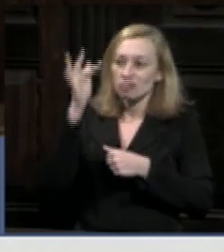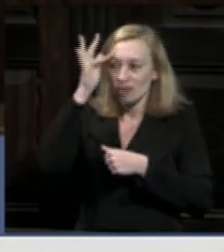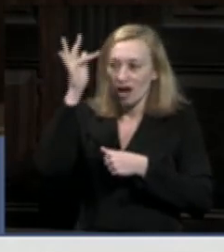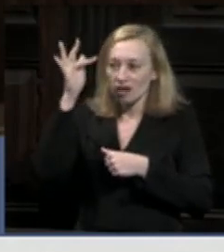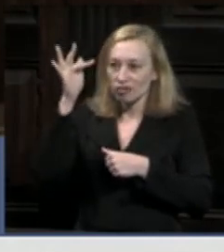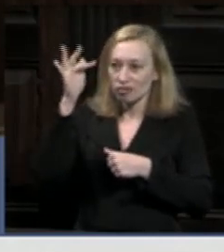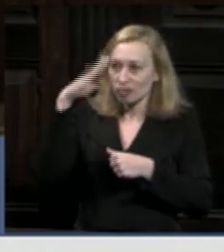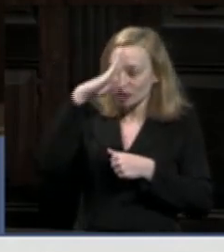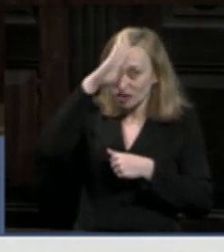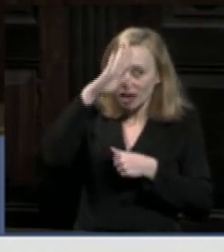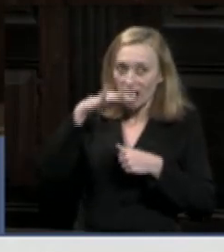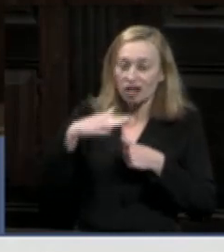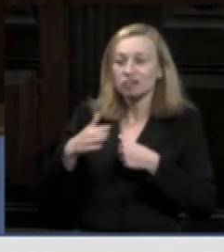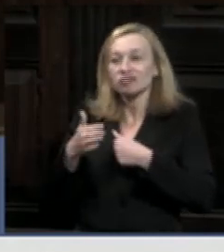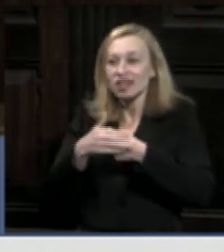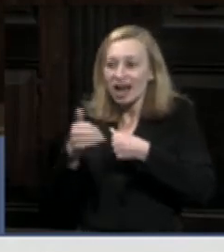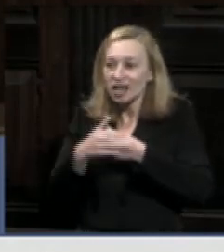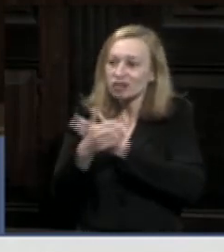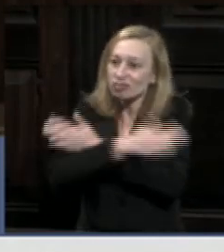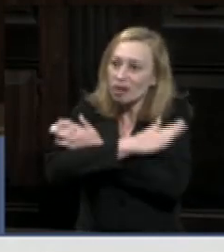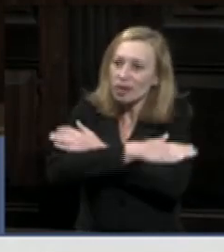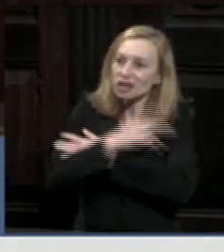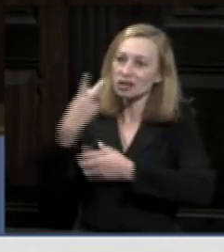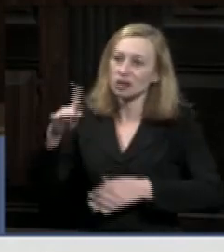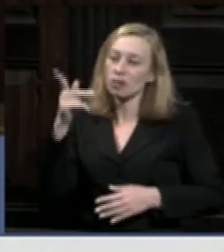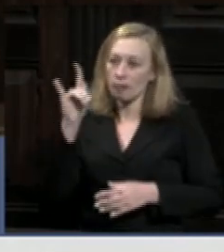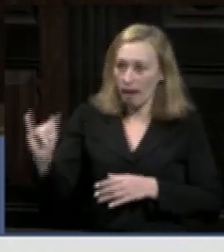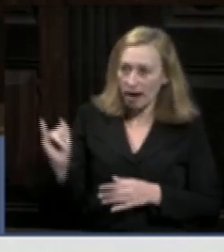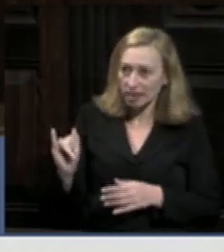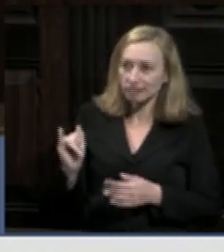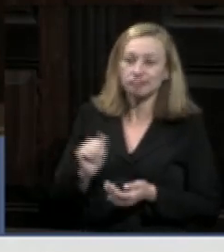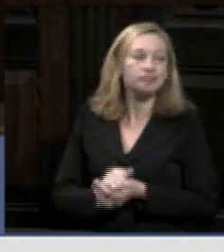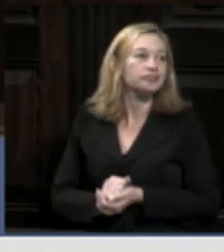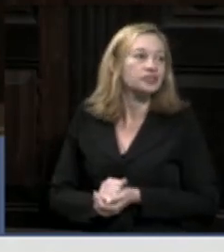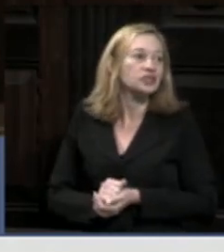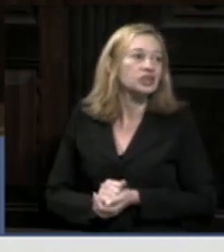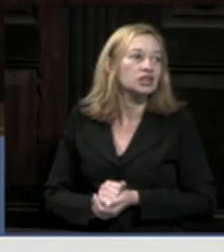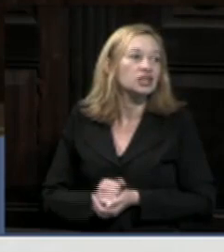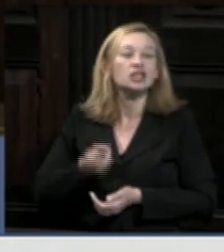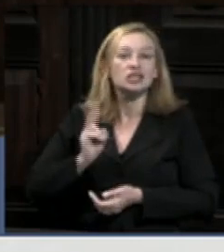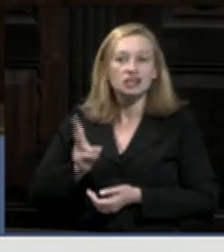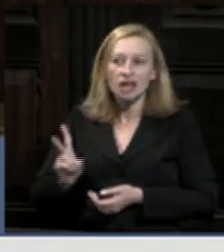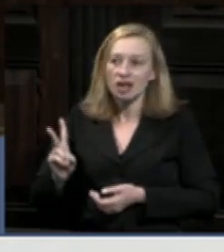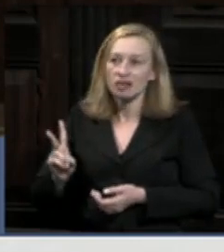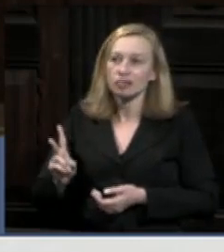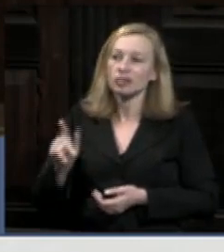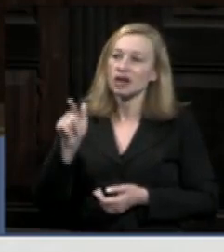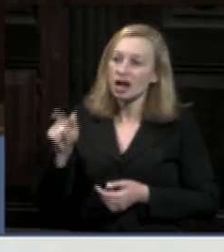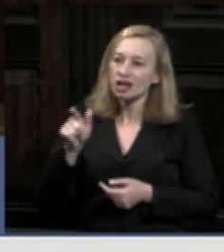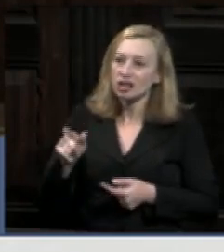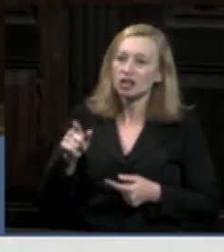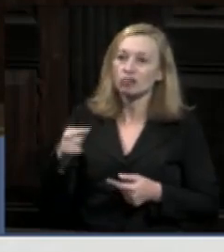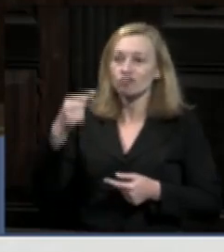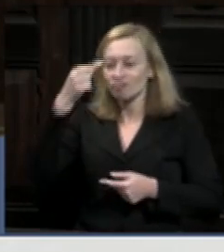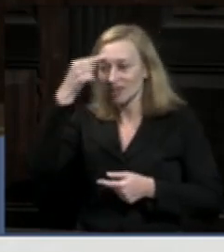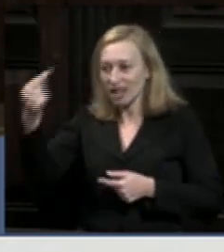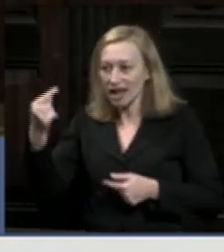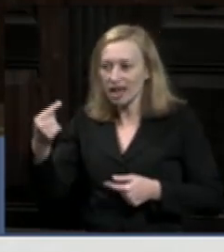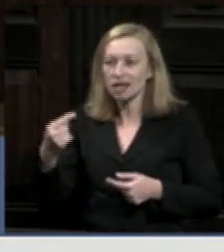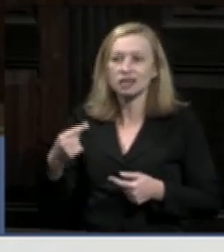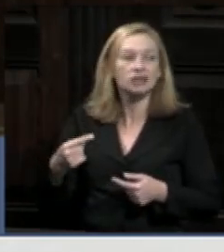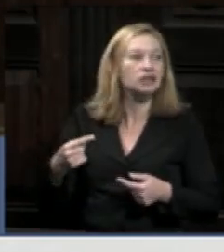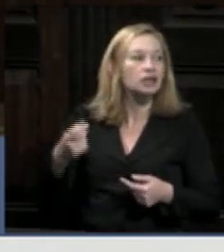enfim conheço foi vereador com seu irmão carlos bolsonaro sempre ali com suas convicções e de